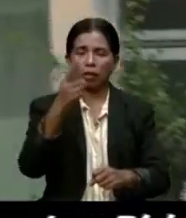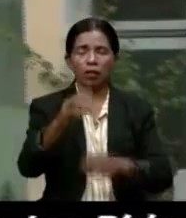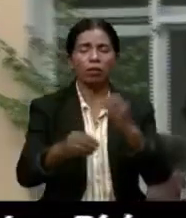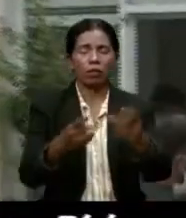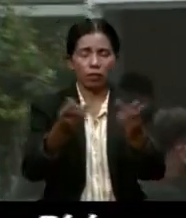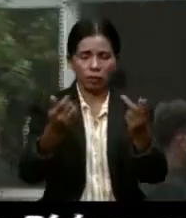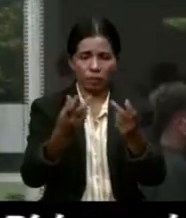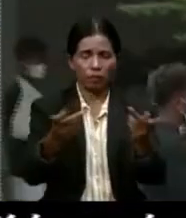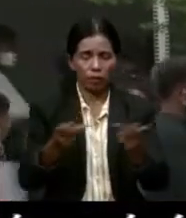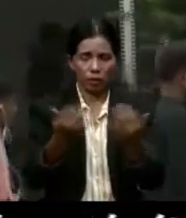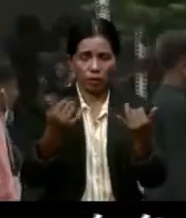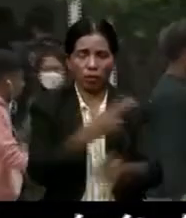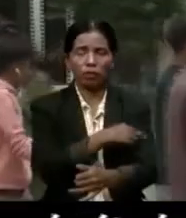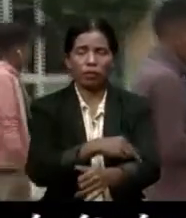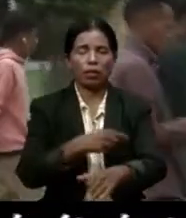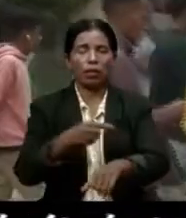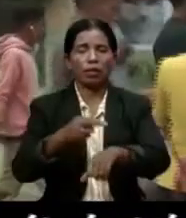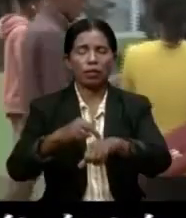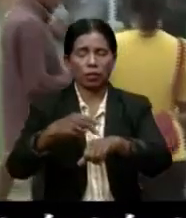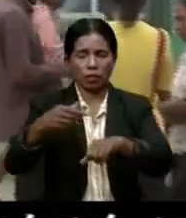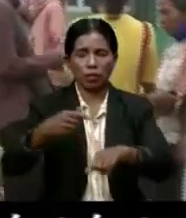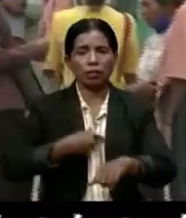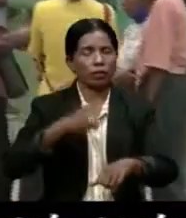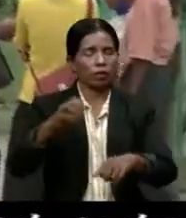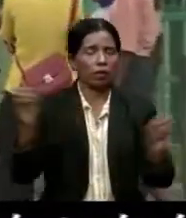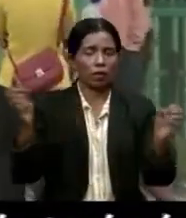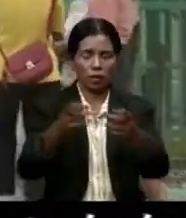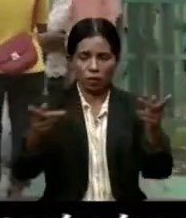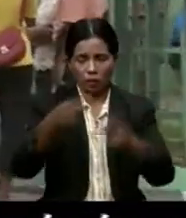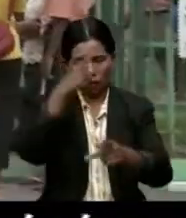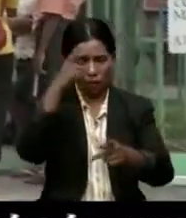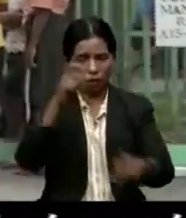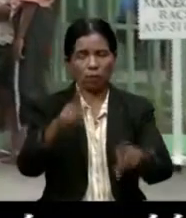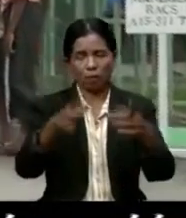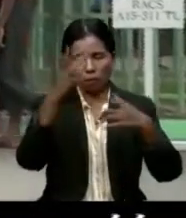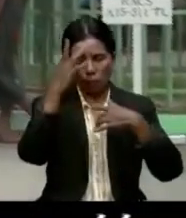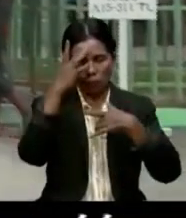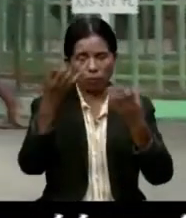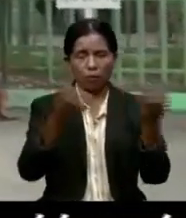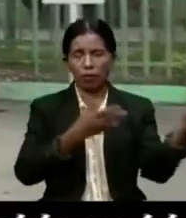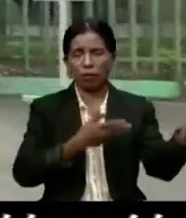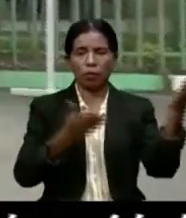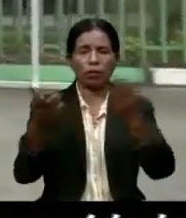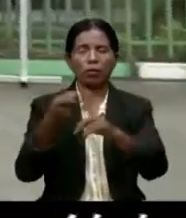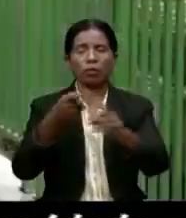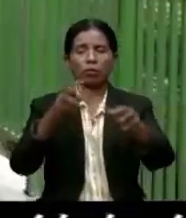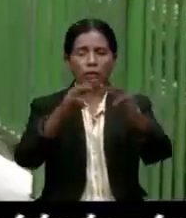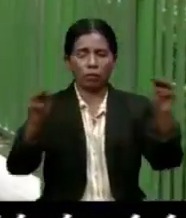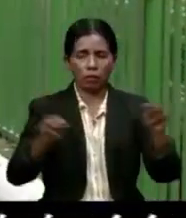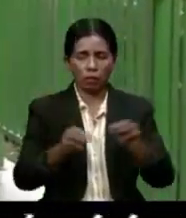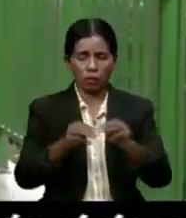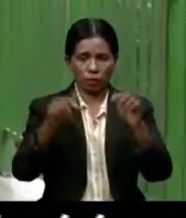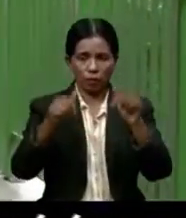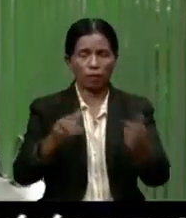condição da Downe, Hospital Nacional Guido Valadares, lá em Rio Espaço, tamba paciente barak mat transfere Rússia município. Além